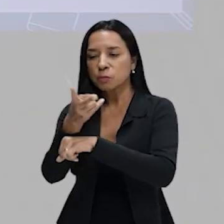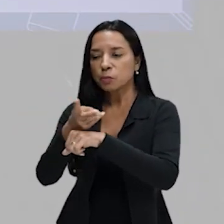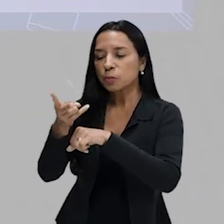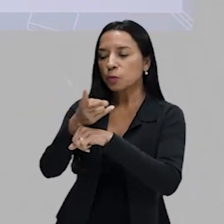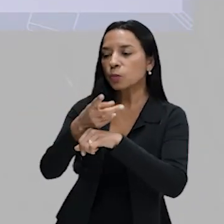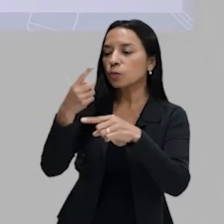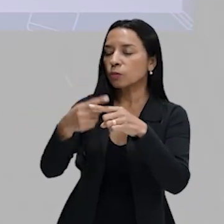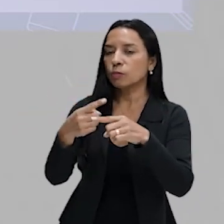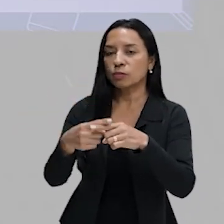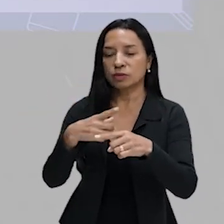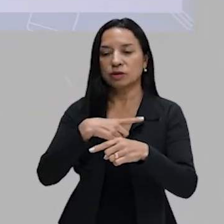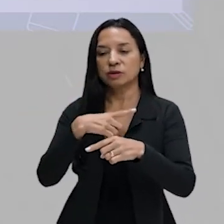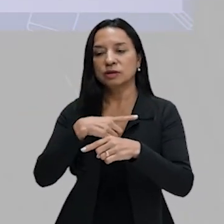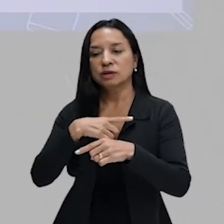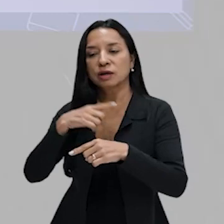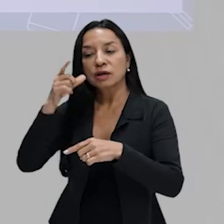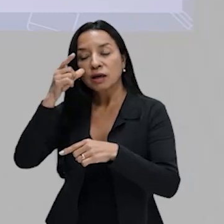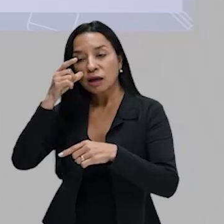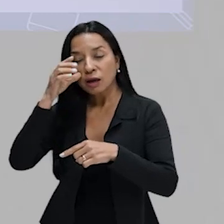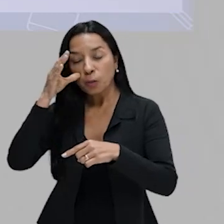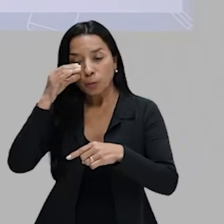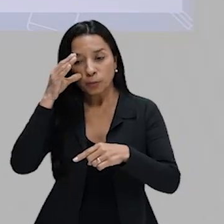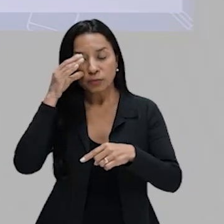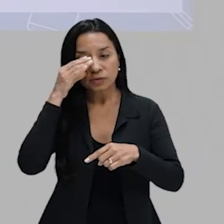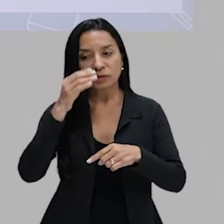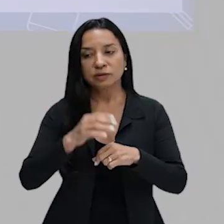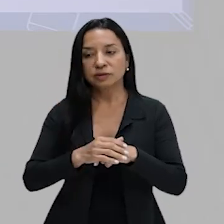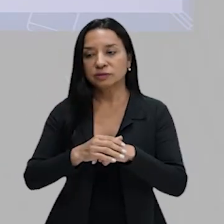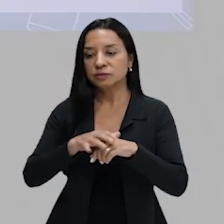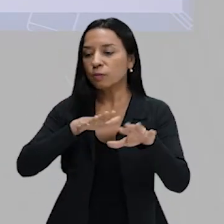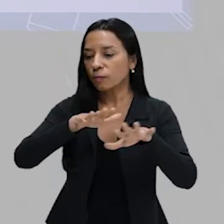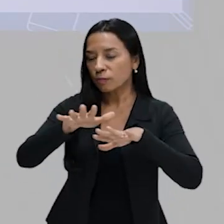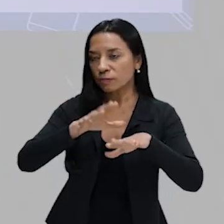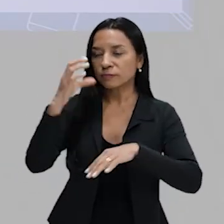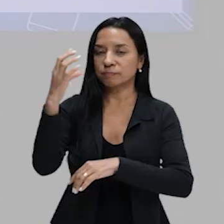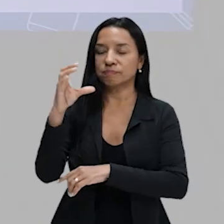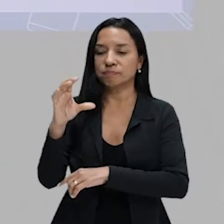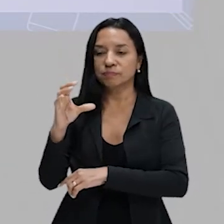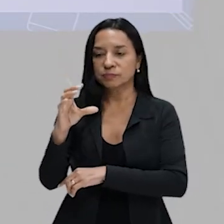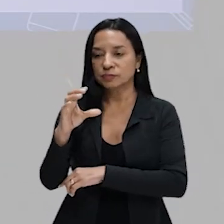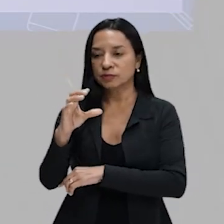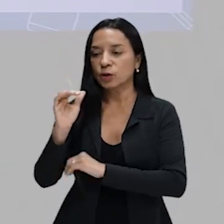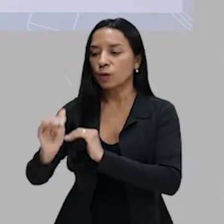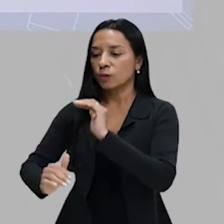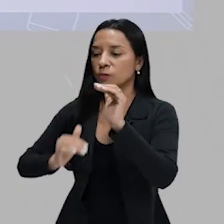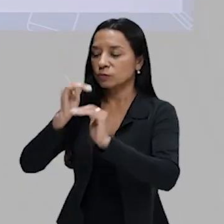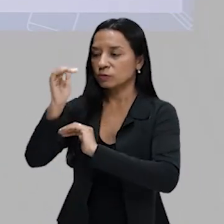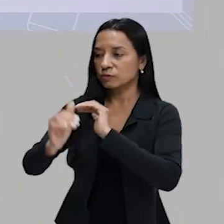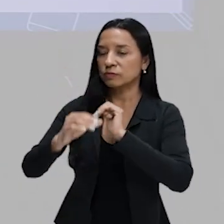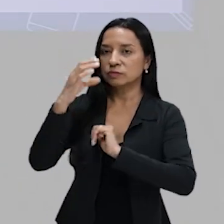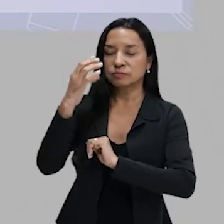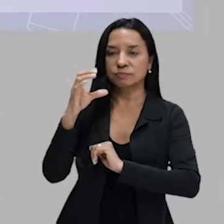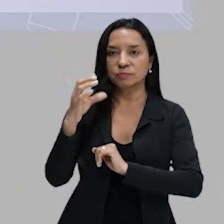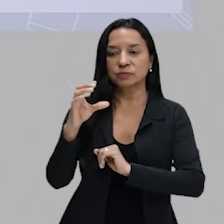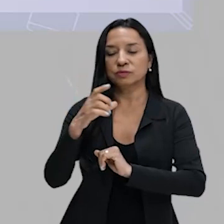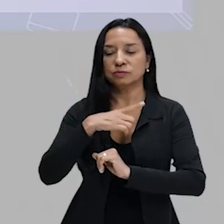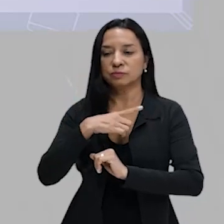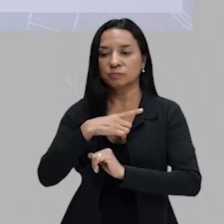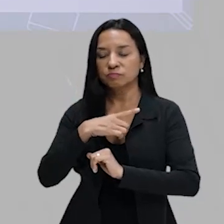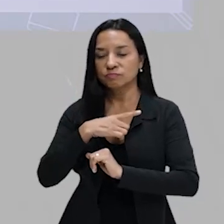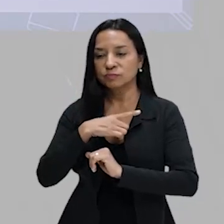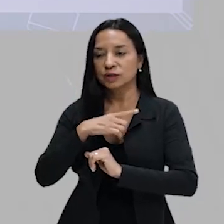quê? O que a gente chama de curiosidade. A curiosidade, ela move a ciência. Os avanços científicos, eles